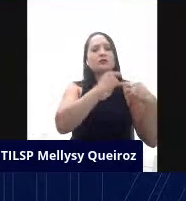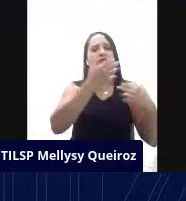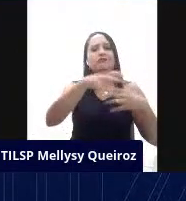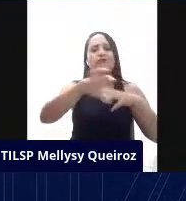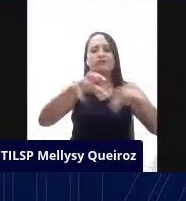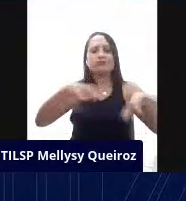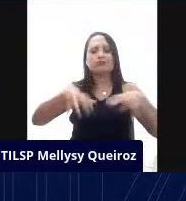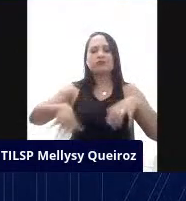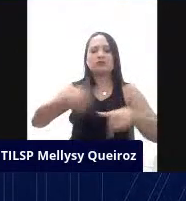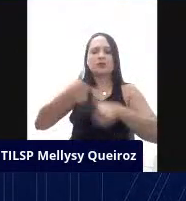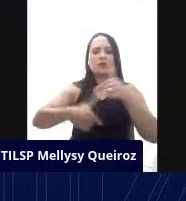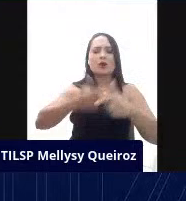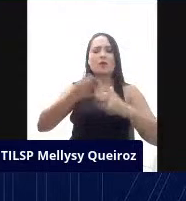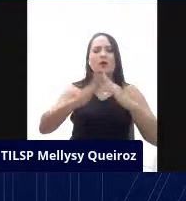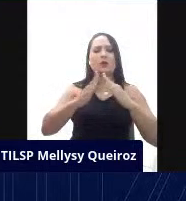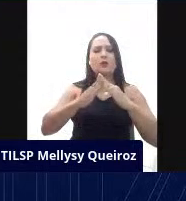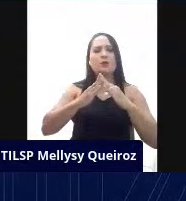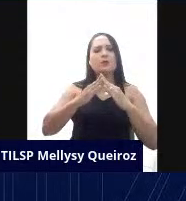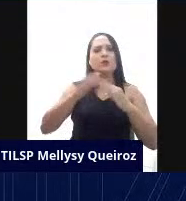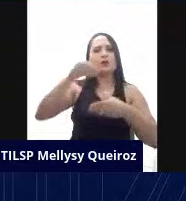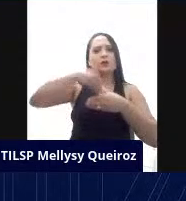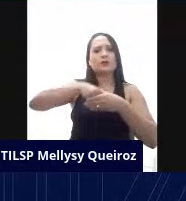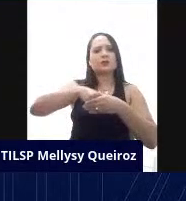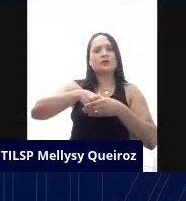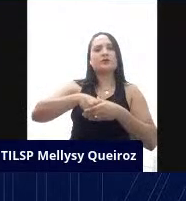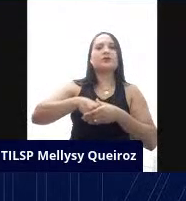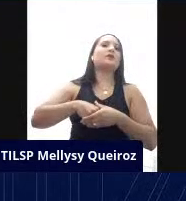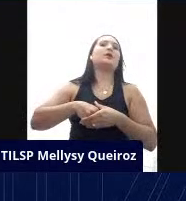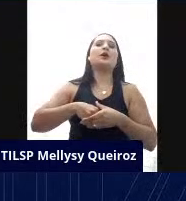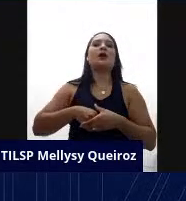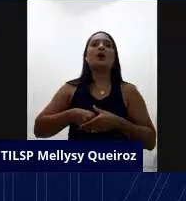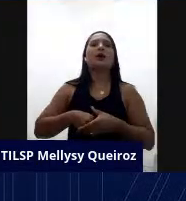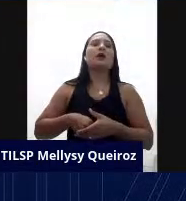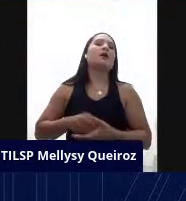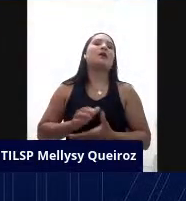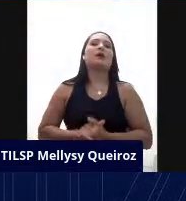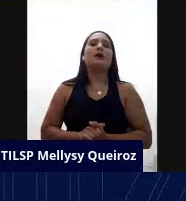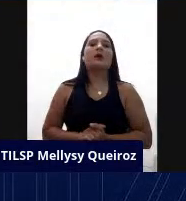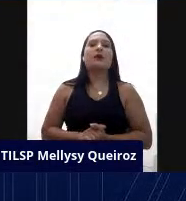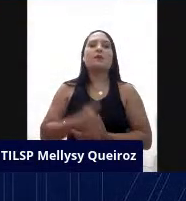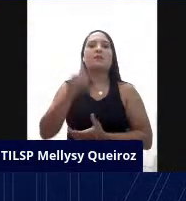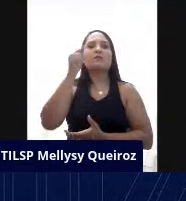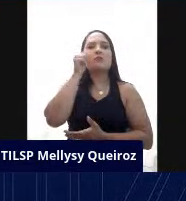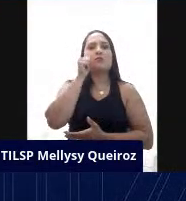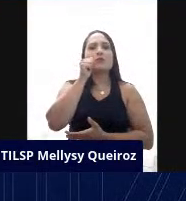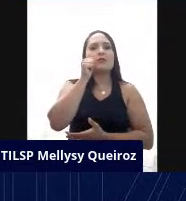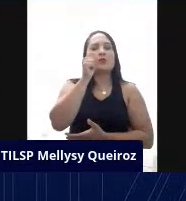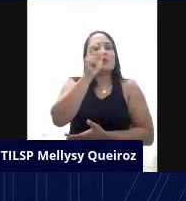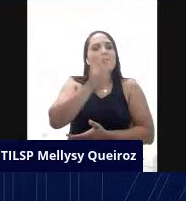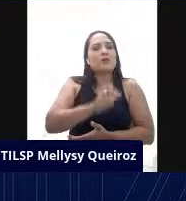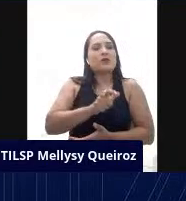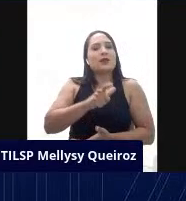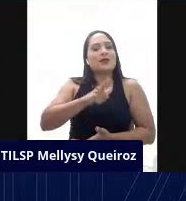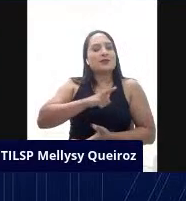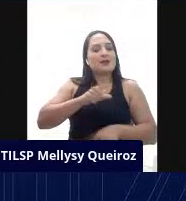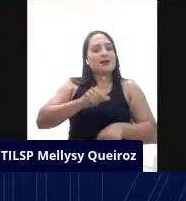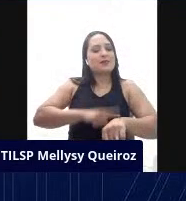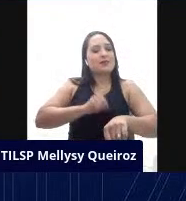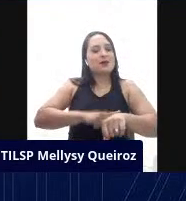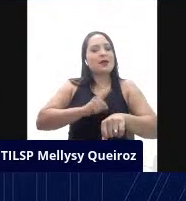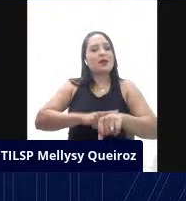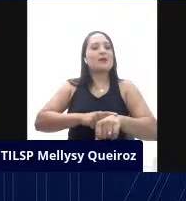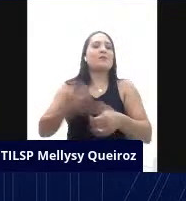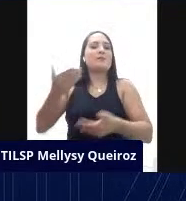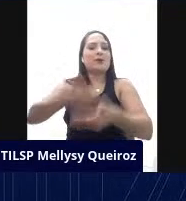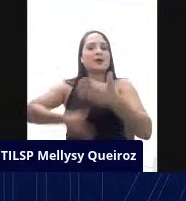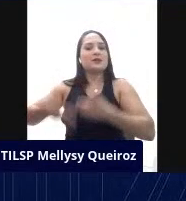domésticas, Rosa também ganhou mais tempo para se envolver nas decisões financeiras da casa. Passou a participar mais